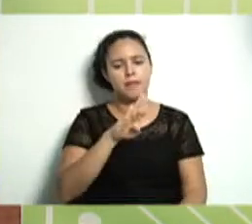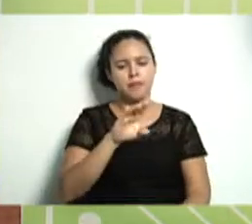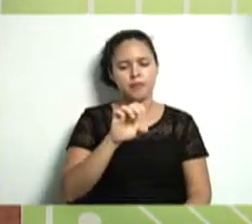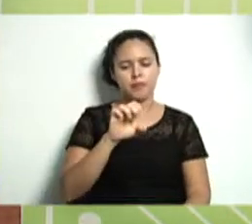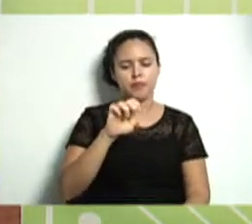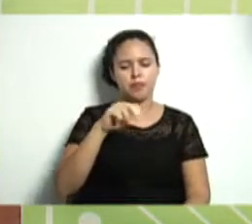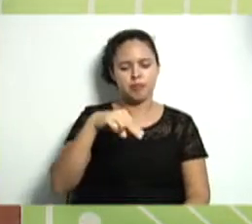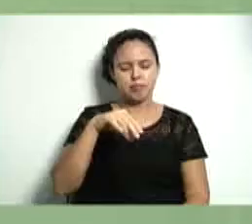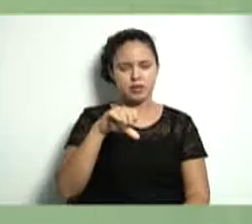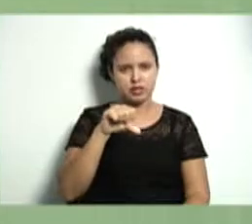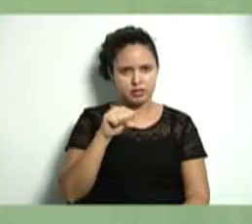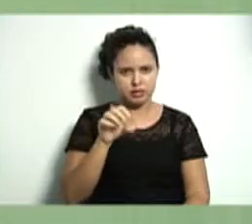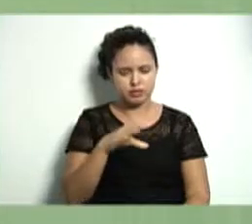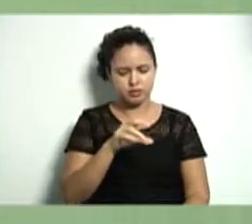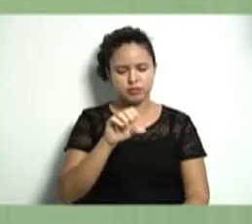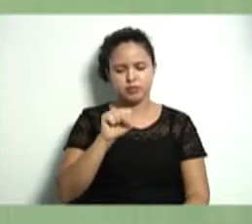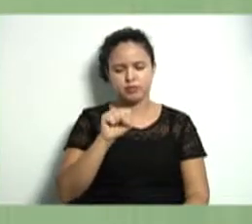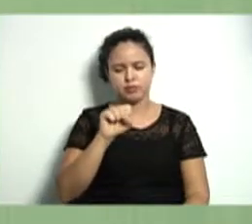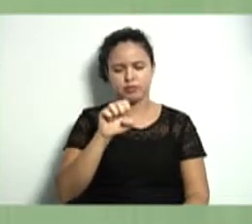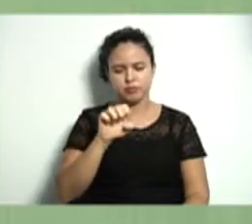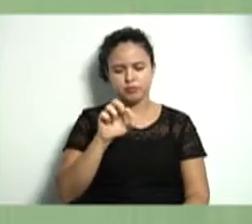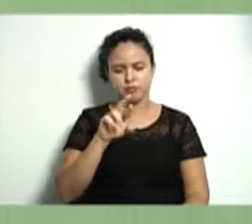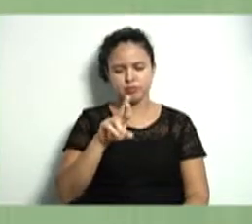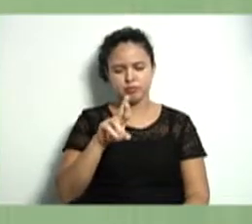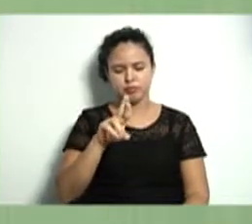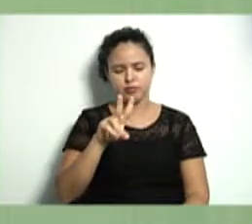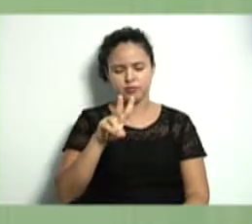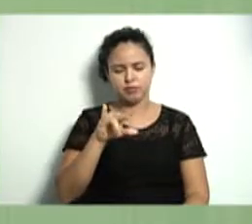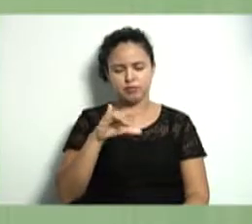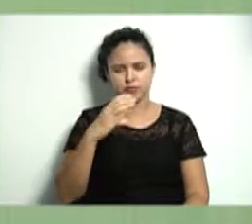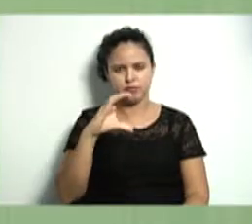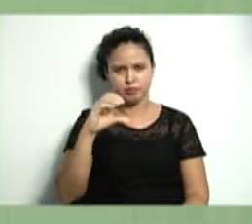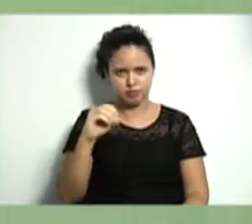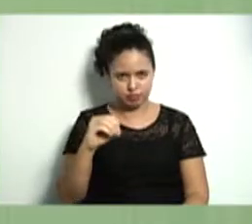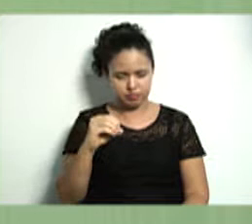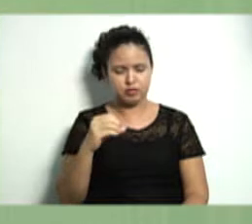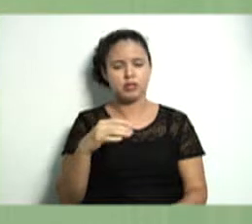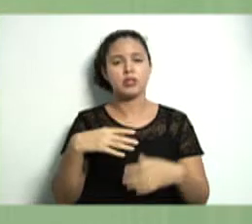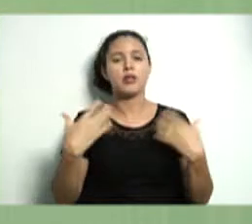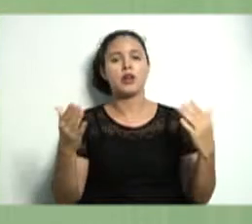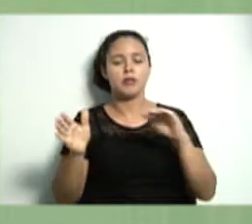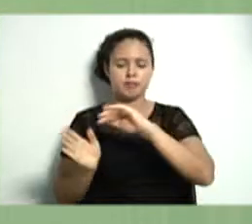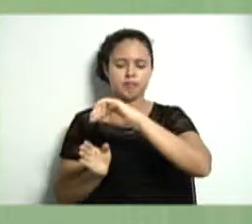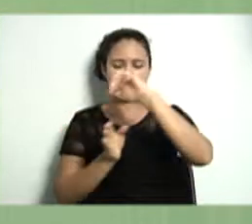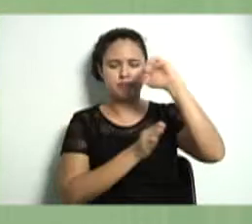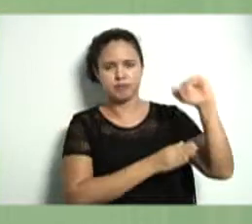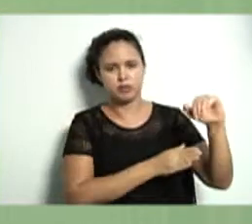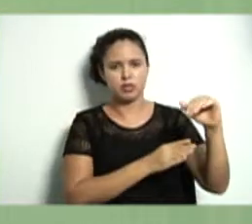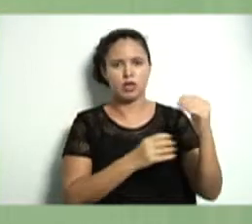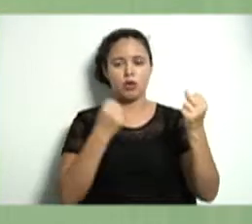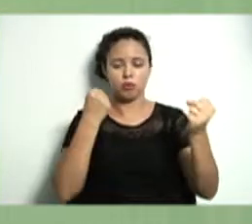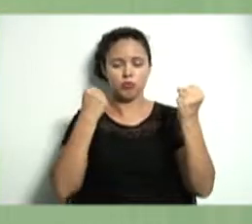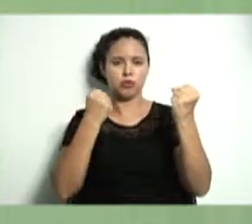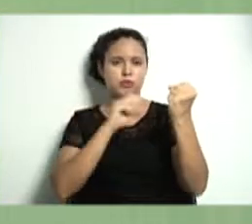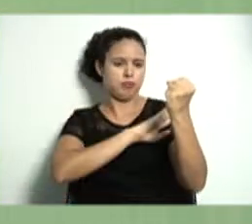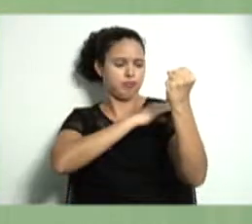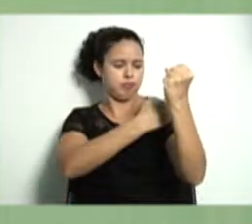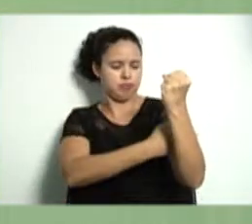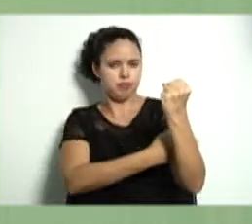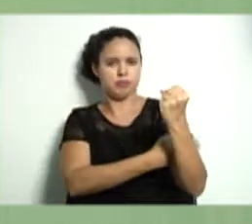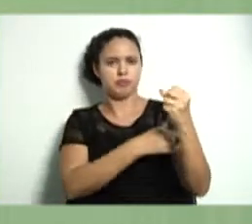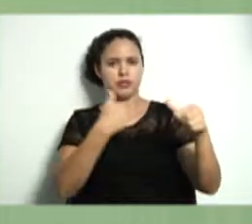serviços. Vamos lá para o próximo conceito. Força de trabalho. Força de trabalho é a capacidade física